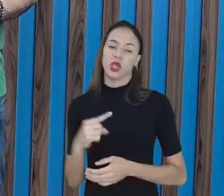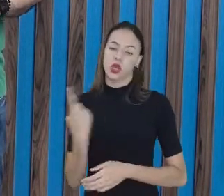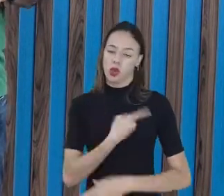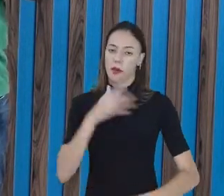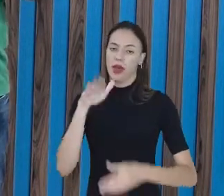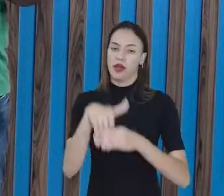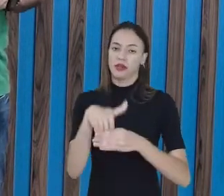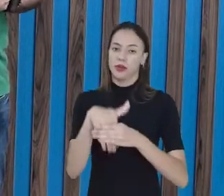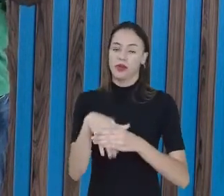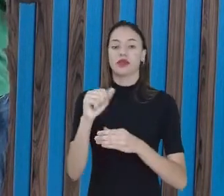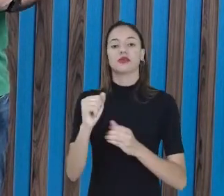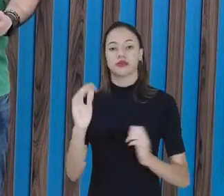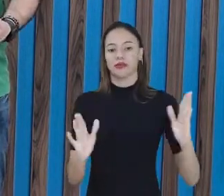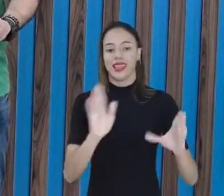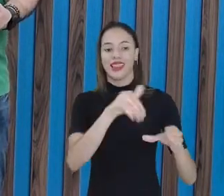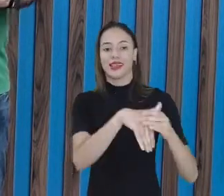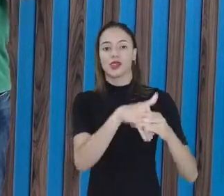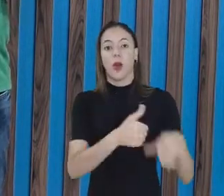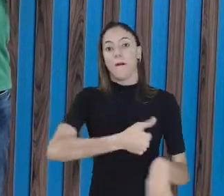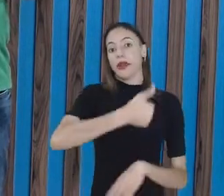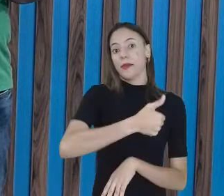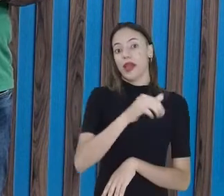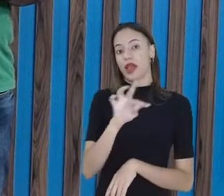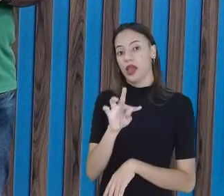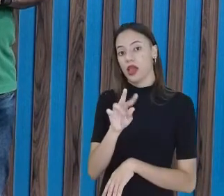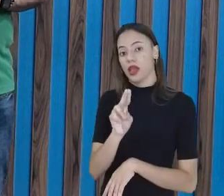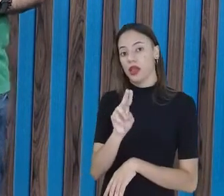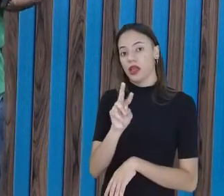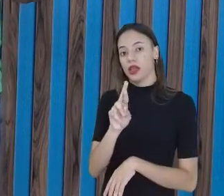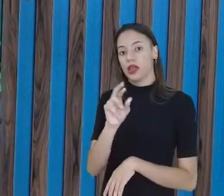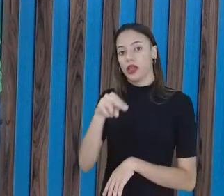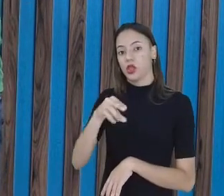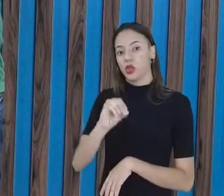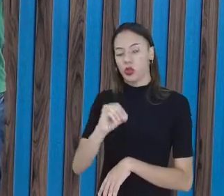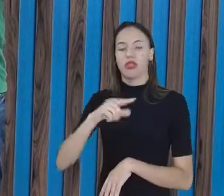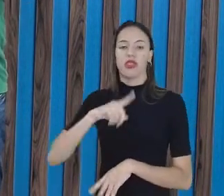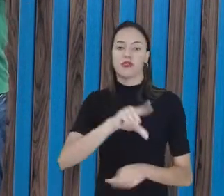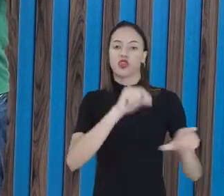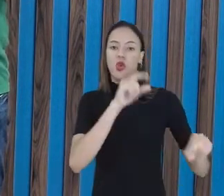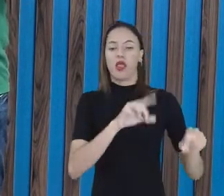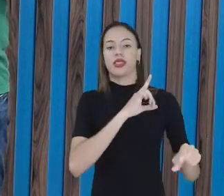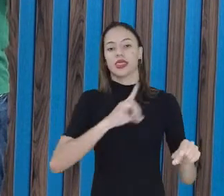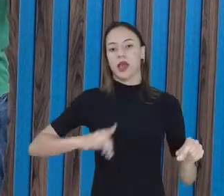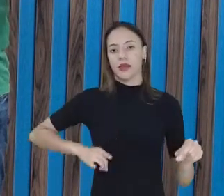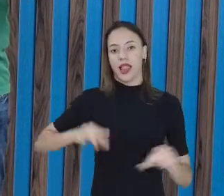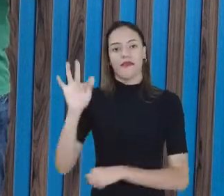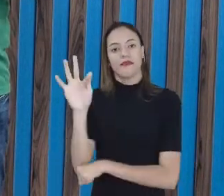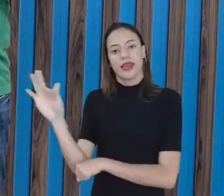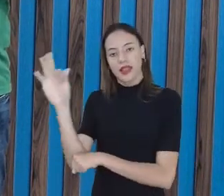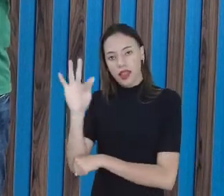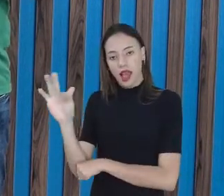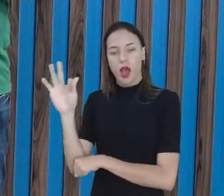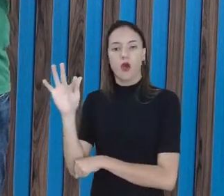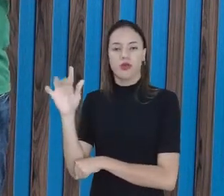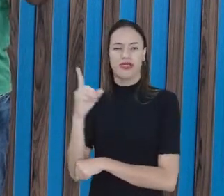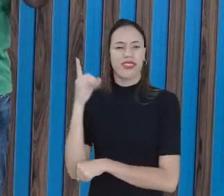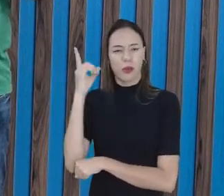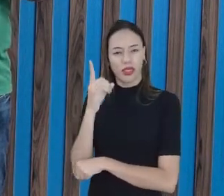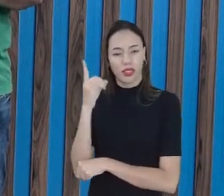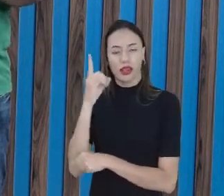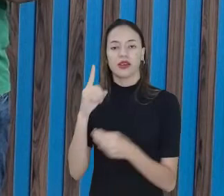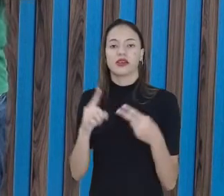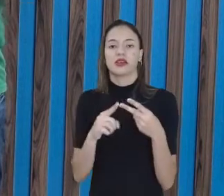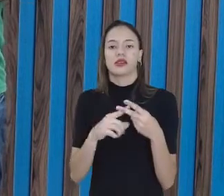participar, no caso, as eleições de primeiro turno. A gente teve a escolha, né, deputado federal ou deputada, né, deputado